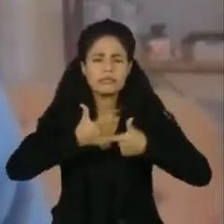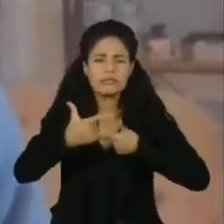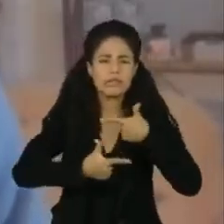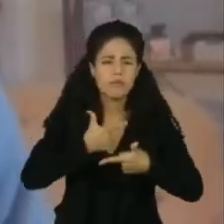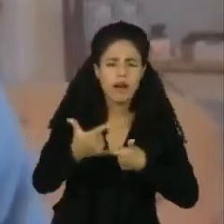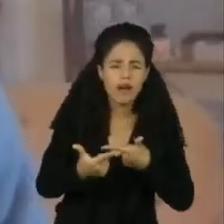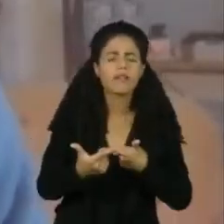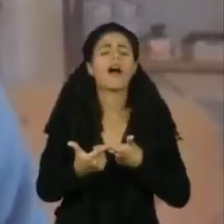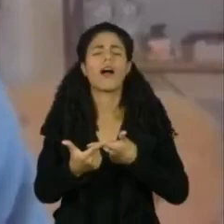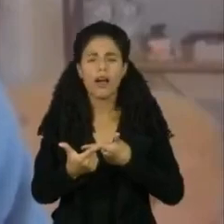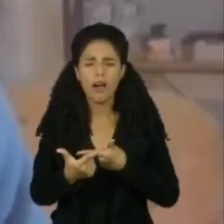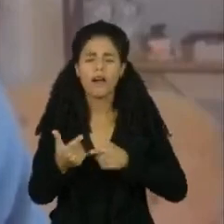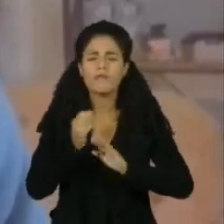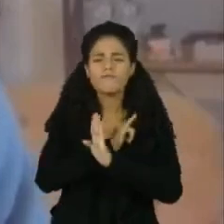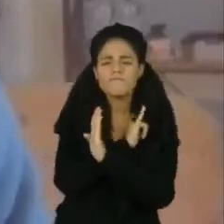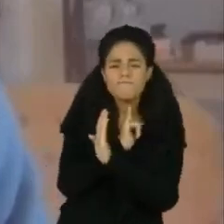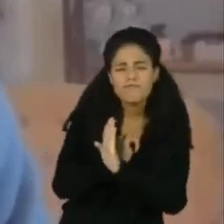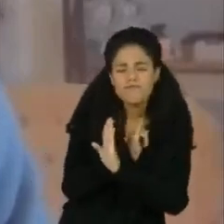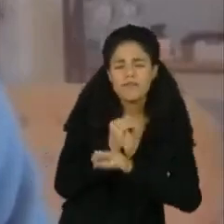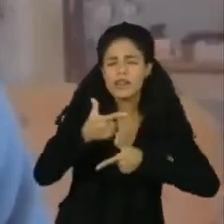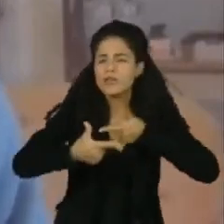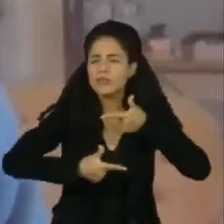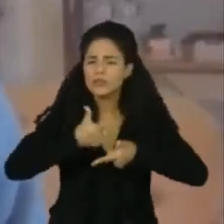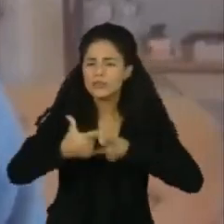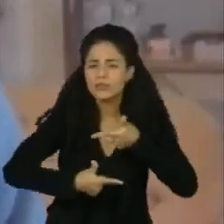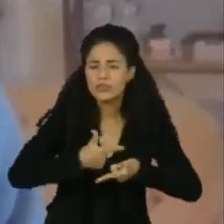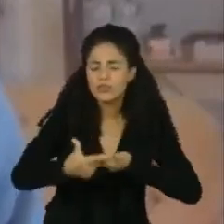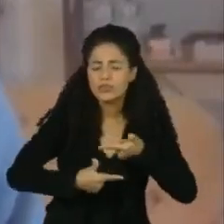o mercado formal, o que a gente